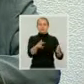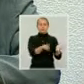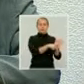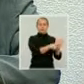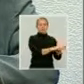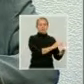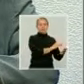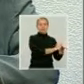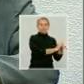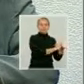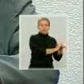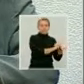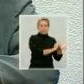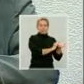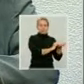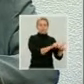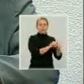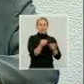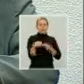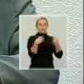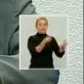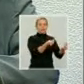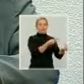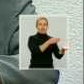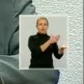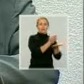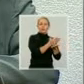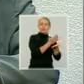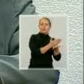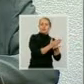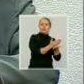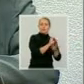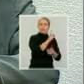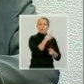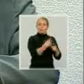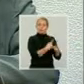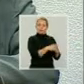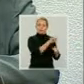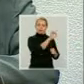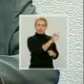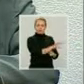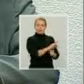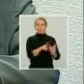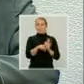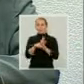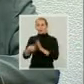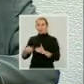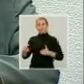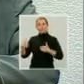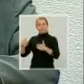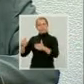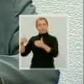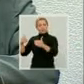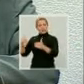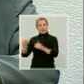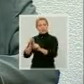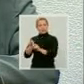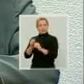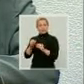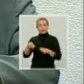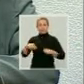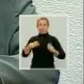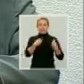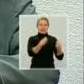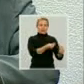produção do Braille, fornecimento de livros. Por quê? Compete ao Ministério da Educação fornecer os equipamentos, o